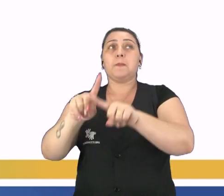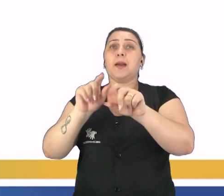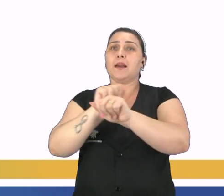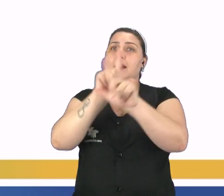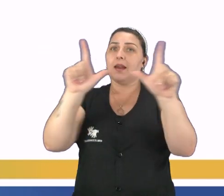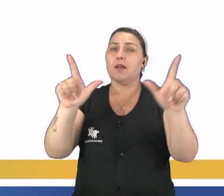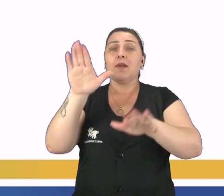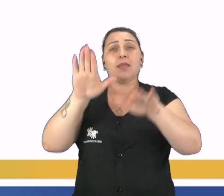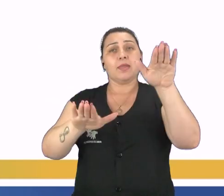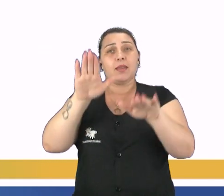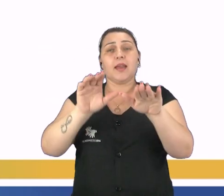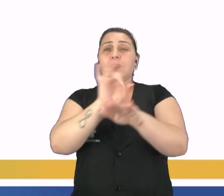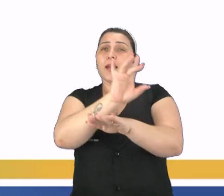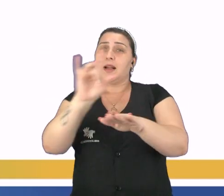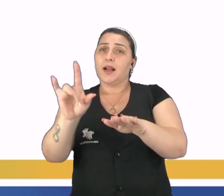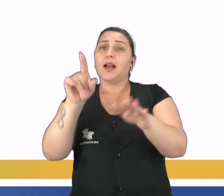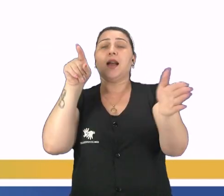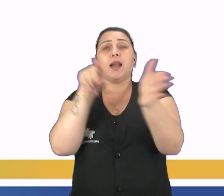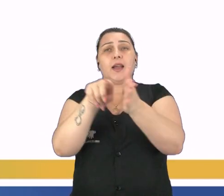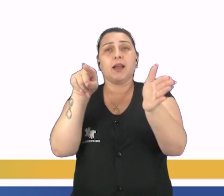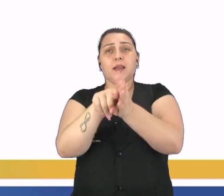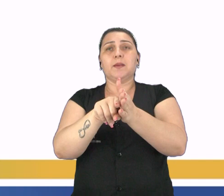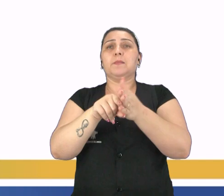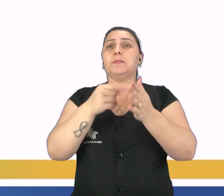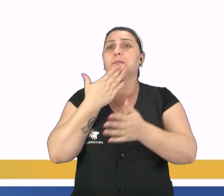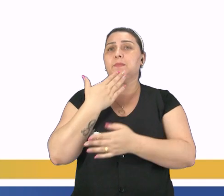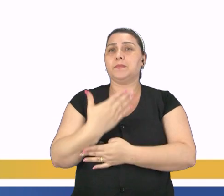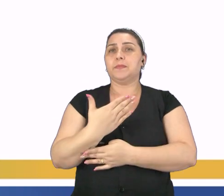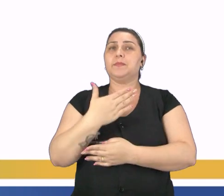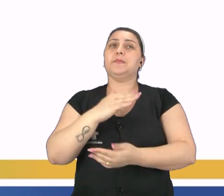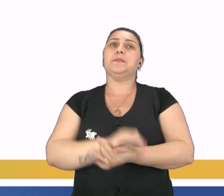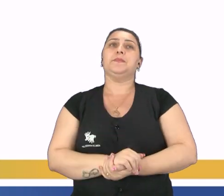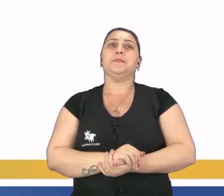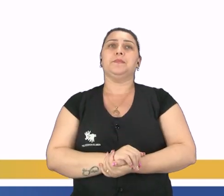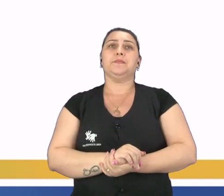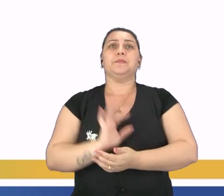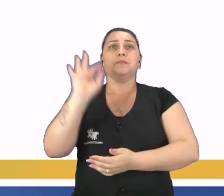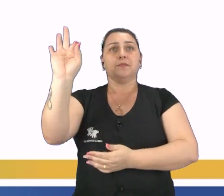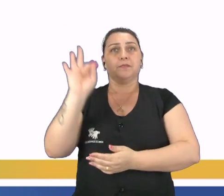é claro que vai depender do que cada questão pede.